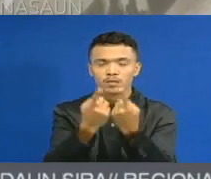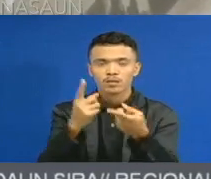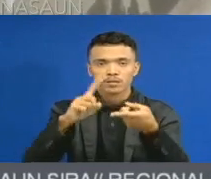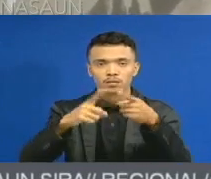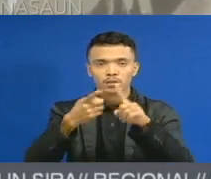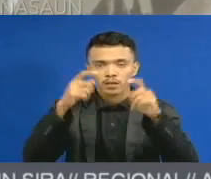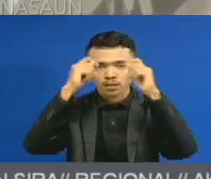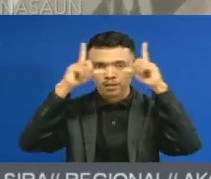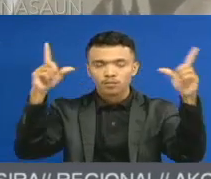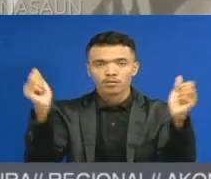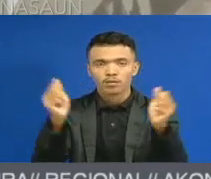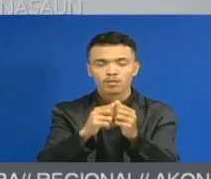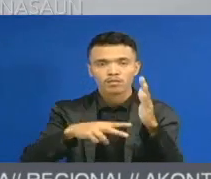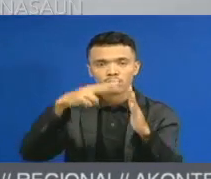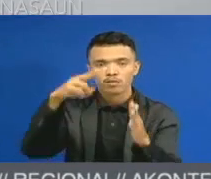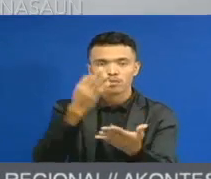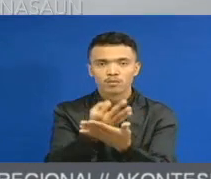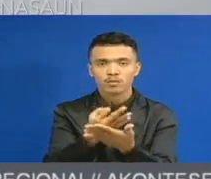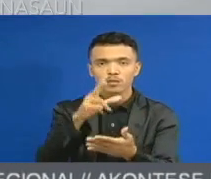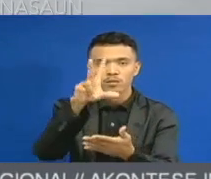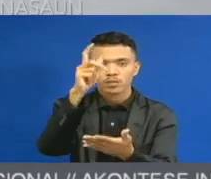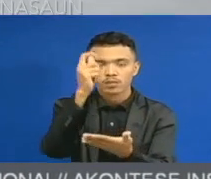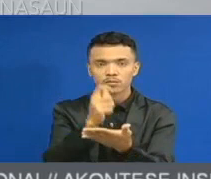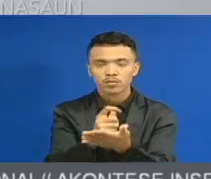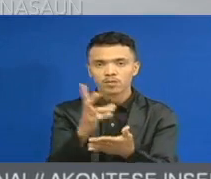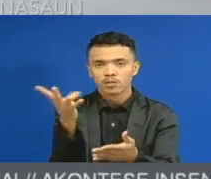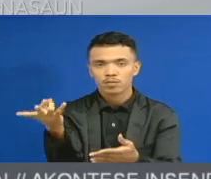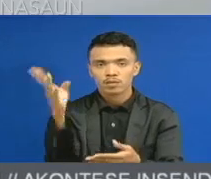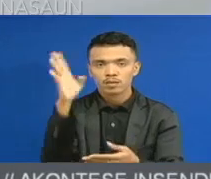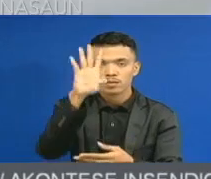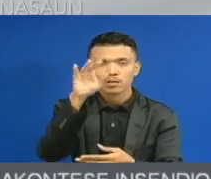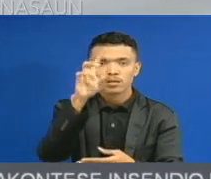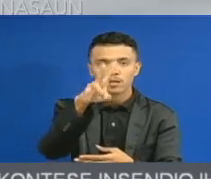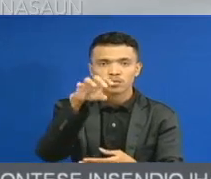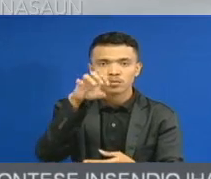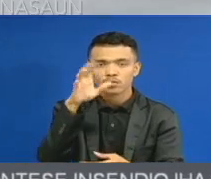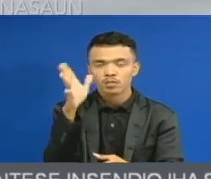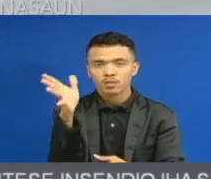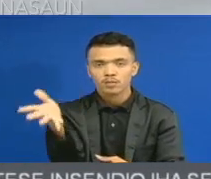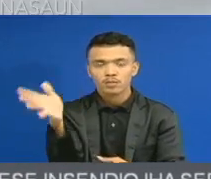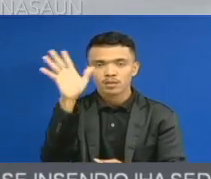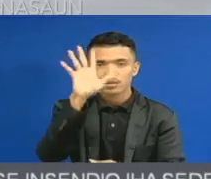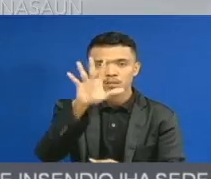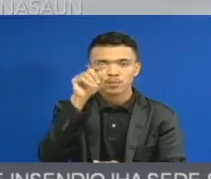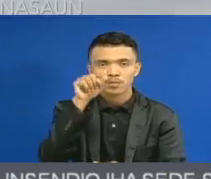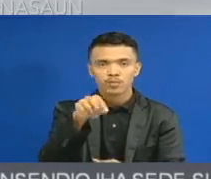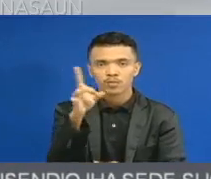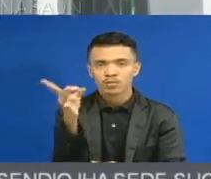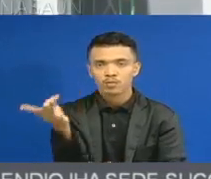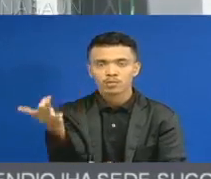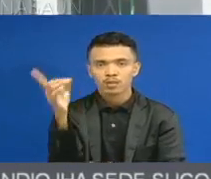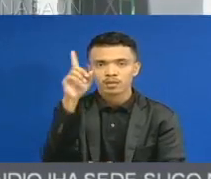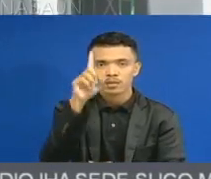Limitada. O valor orçamento Rihun Atustolu Hitunolu Resin Hat Atus Hitu Limanolu Resin Lima Ponto Alunolu